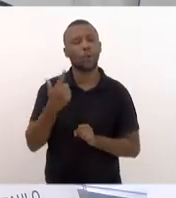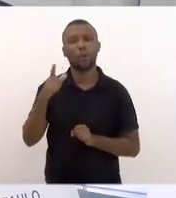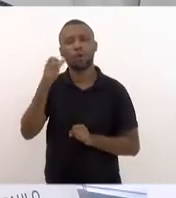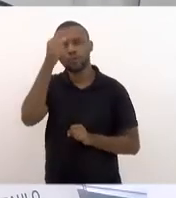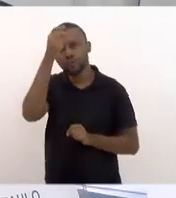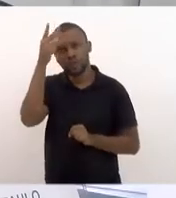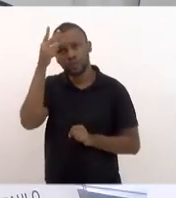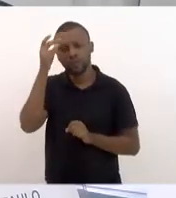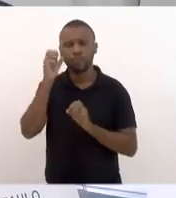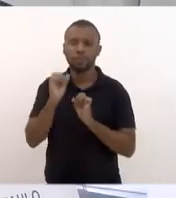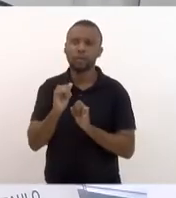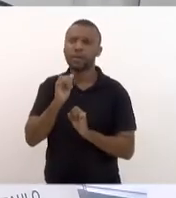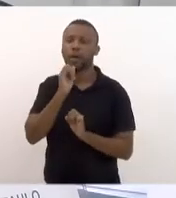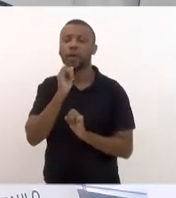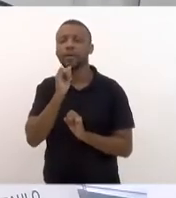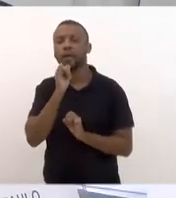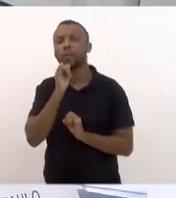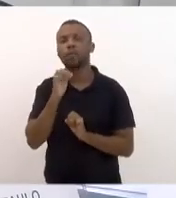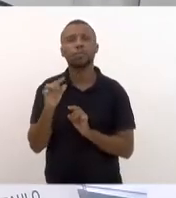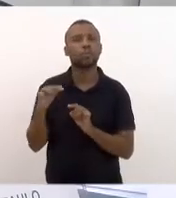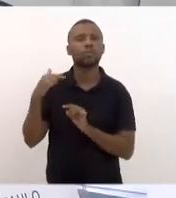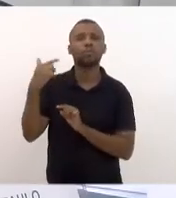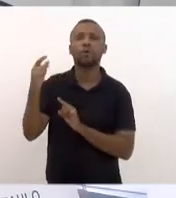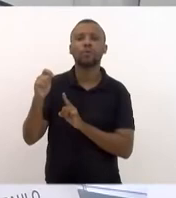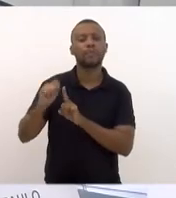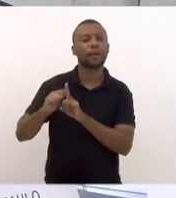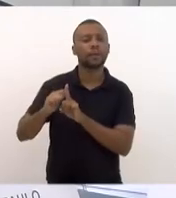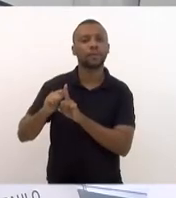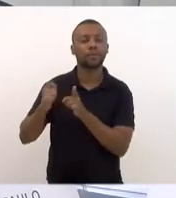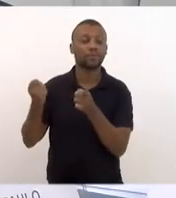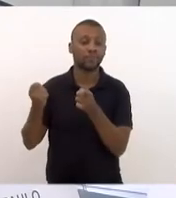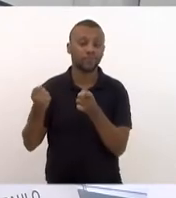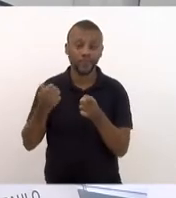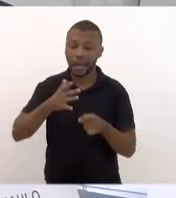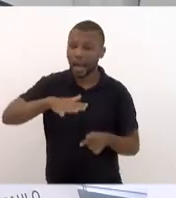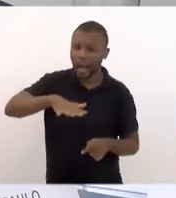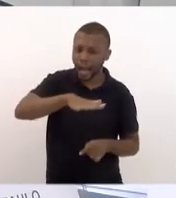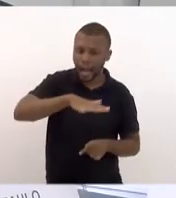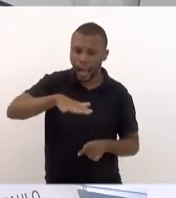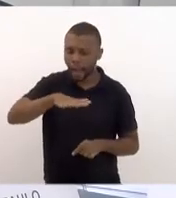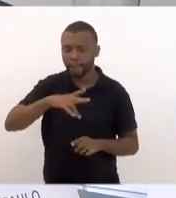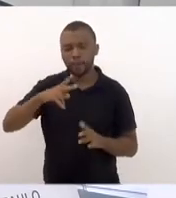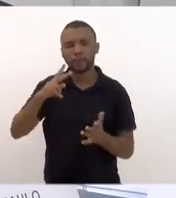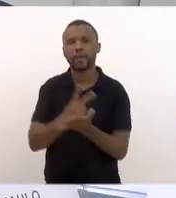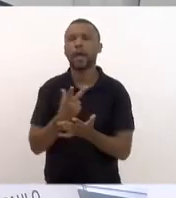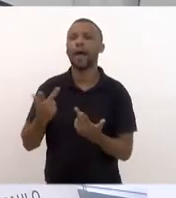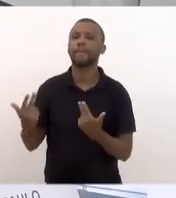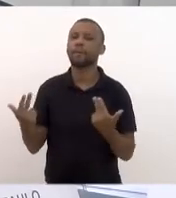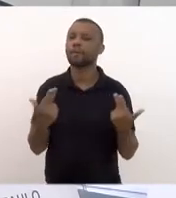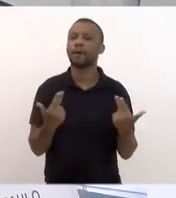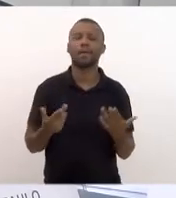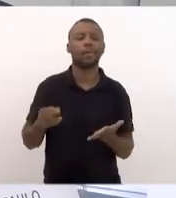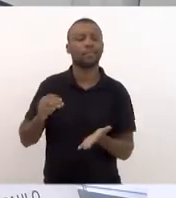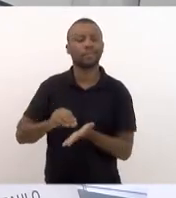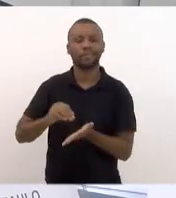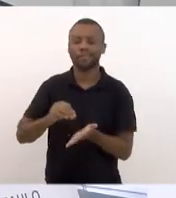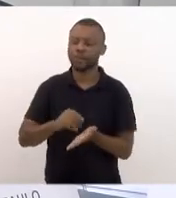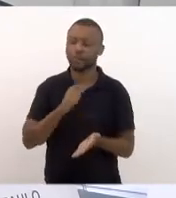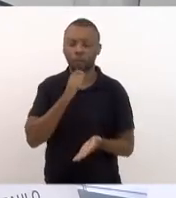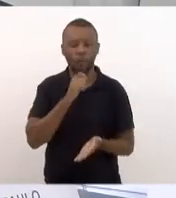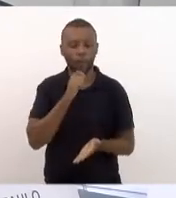exemplo do mês que vem. Área para acontecer o mesmo sinistro não falta. Não falta.